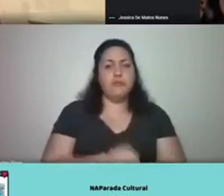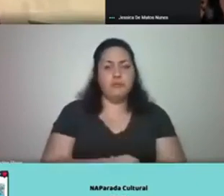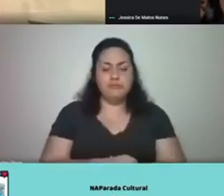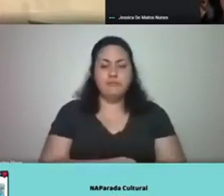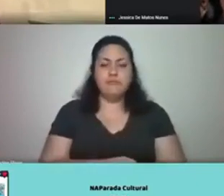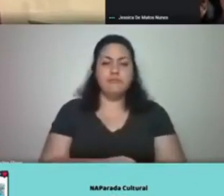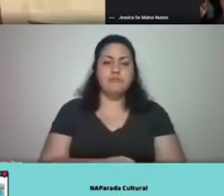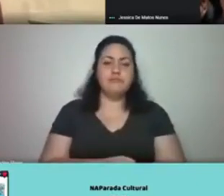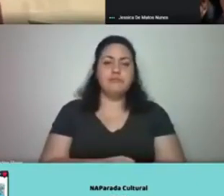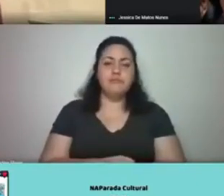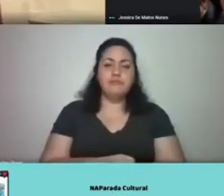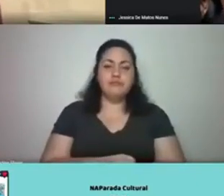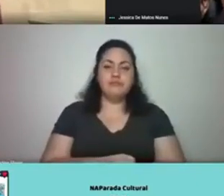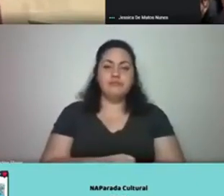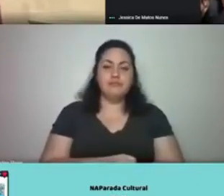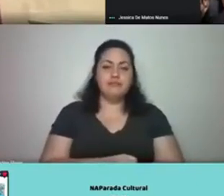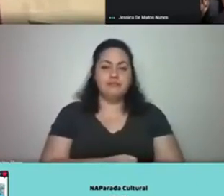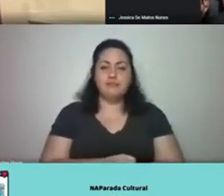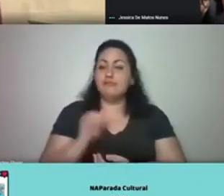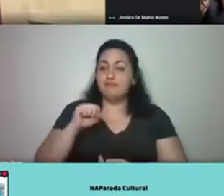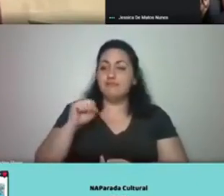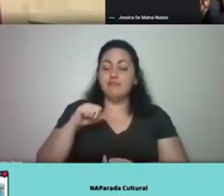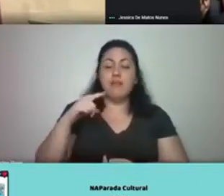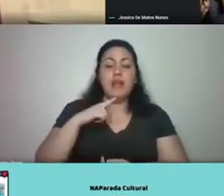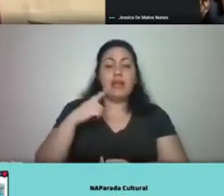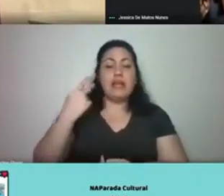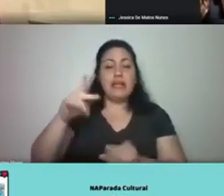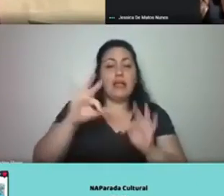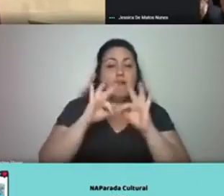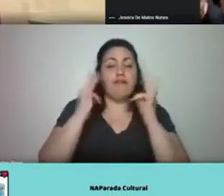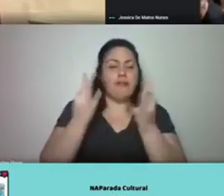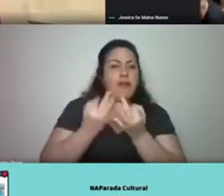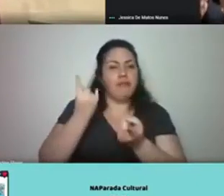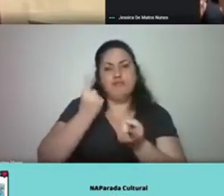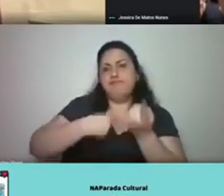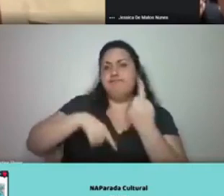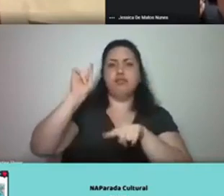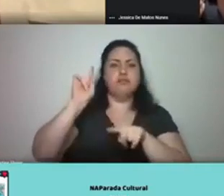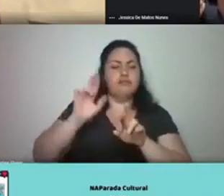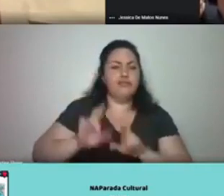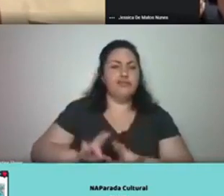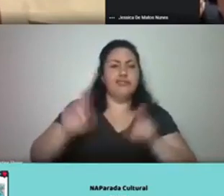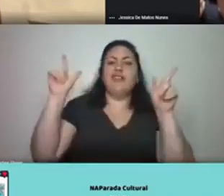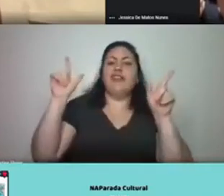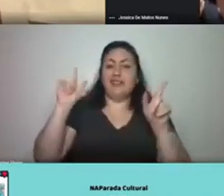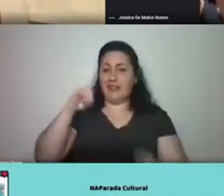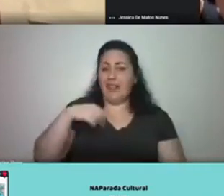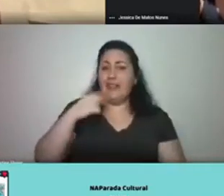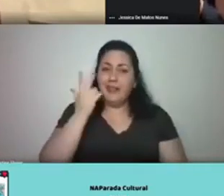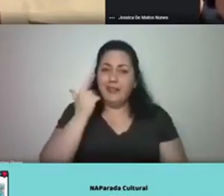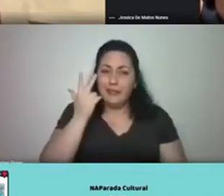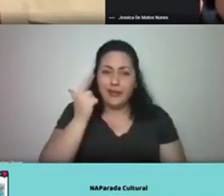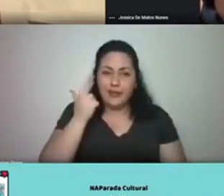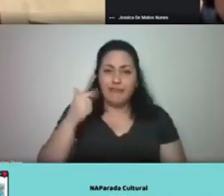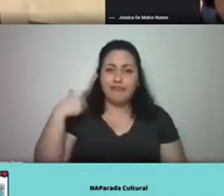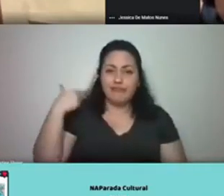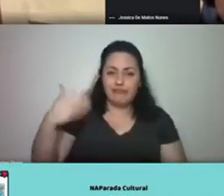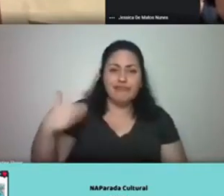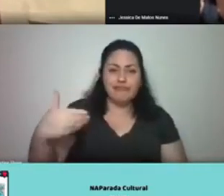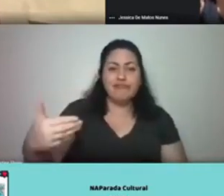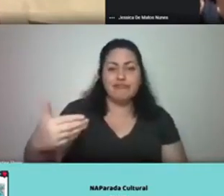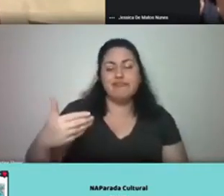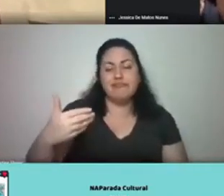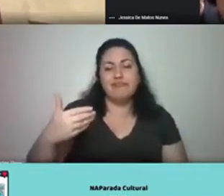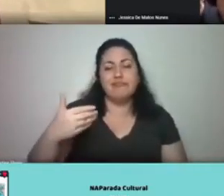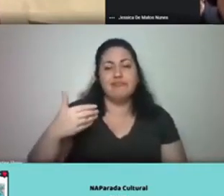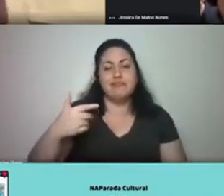Exatamente. Teve uma grande mudança na família dele, né? E é uma mudança natural que acontece na maioria